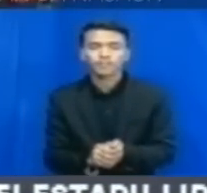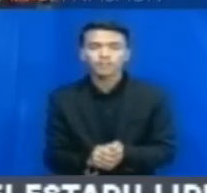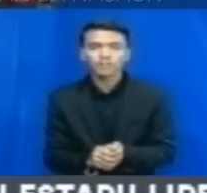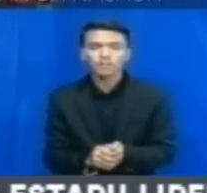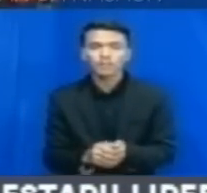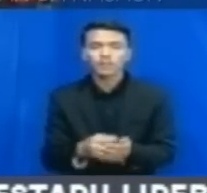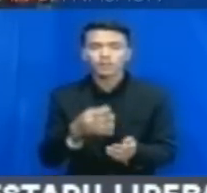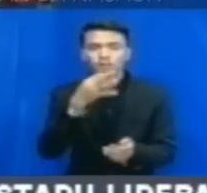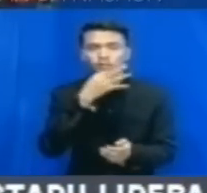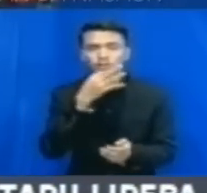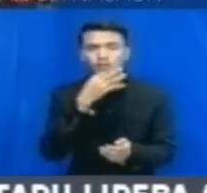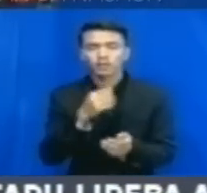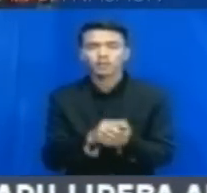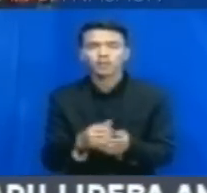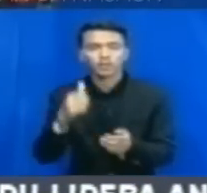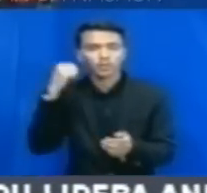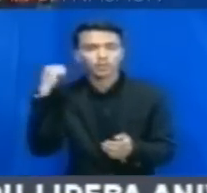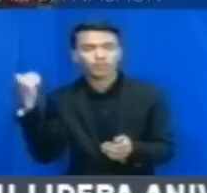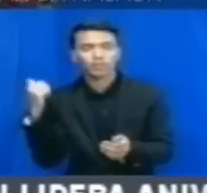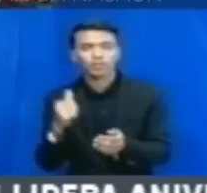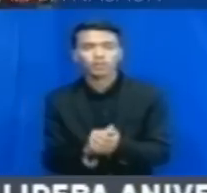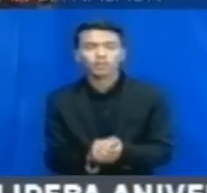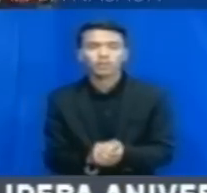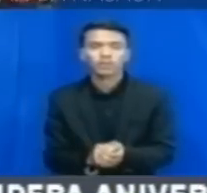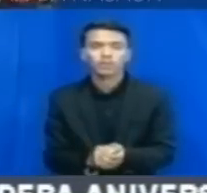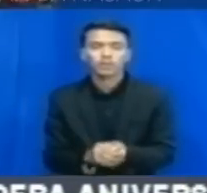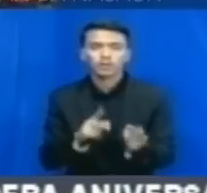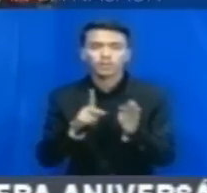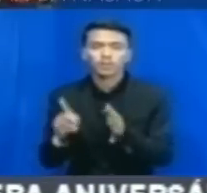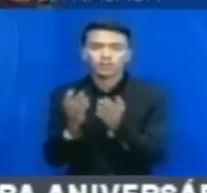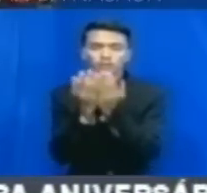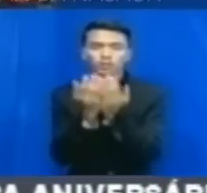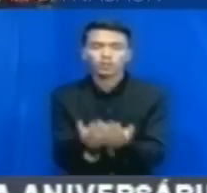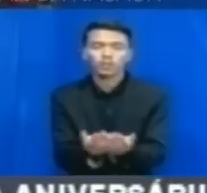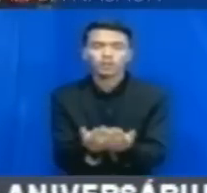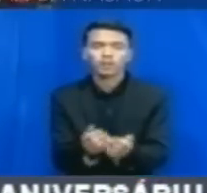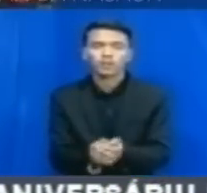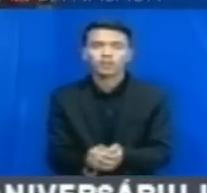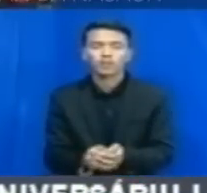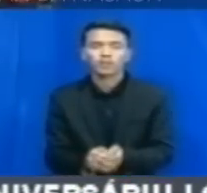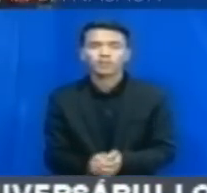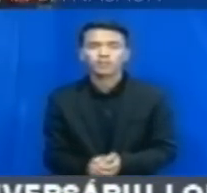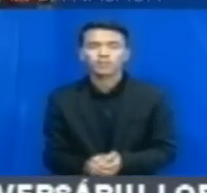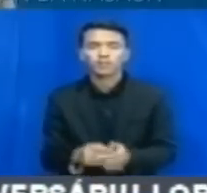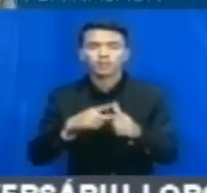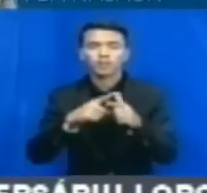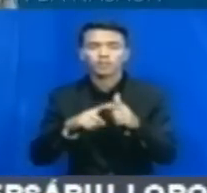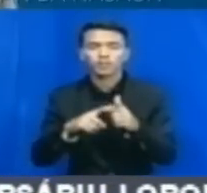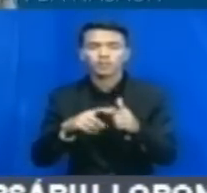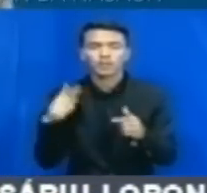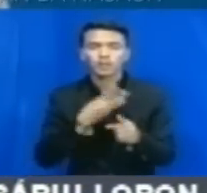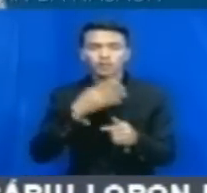sira comete tiona acto hanesan ya pasado. Kano ida ne, kano hasil proceso, ne todang, hamsam depois. Depois ita consider